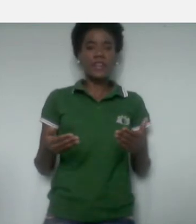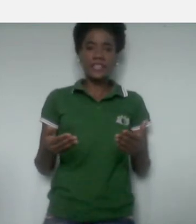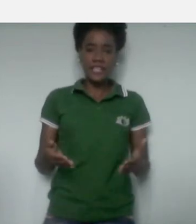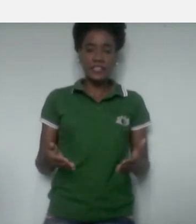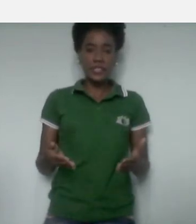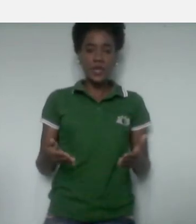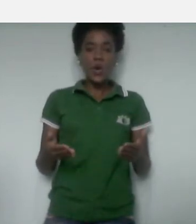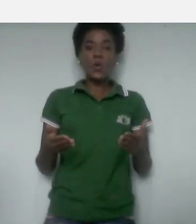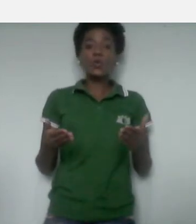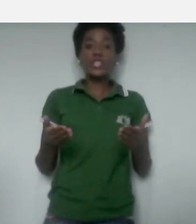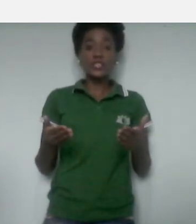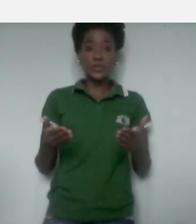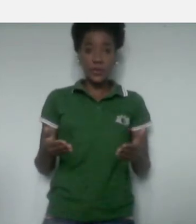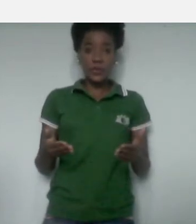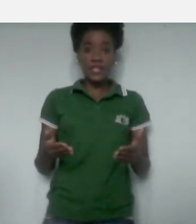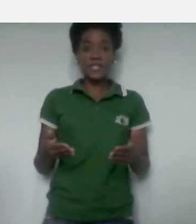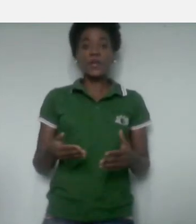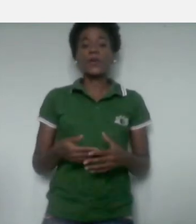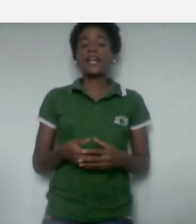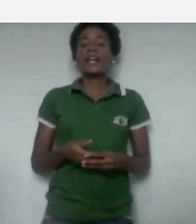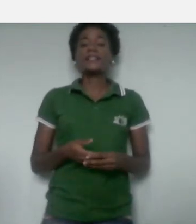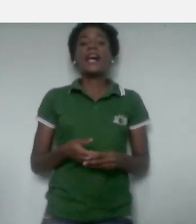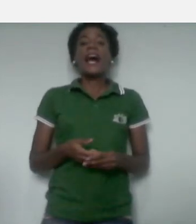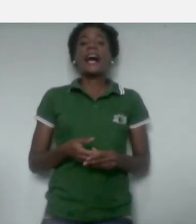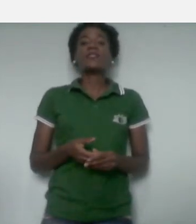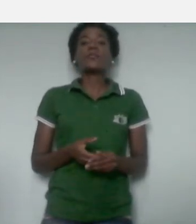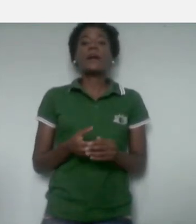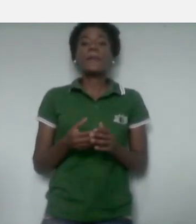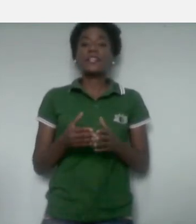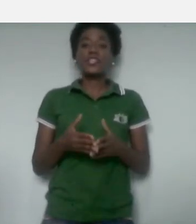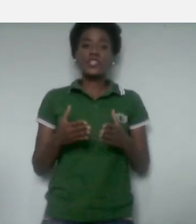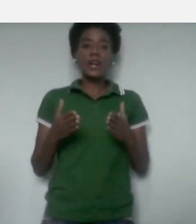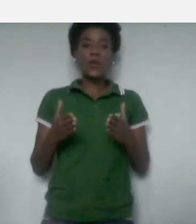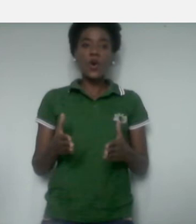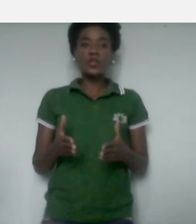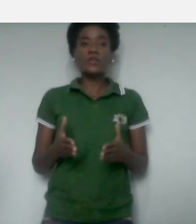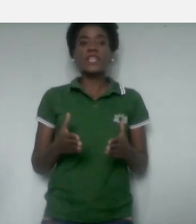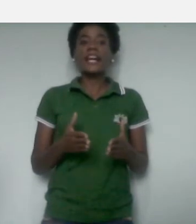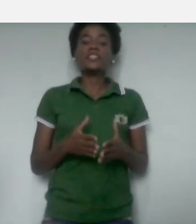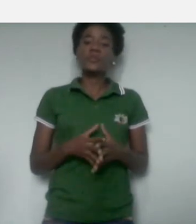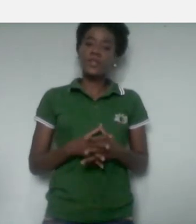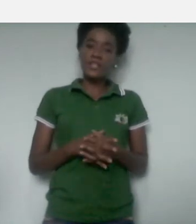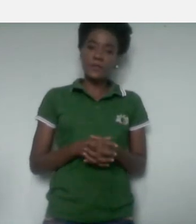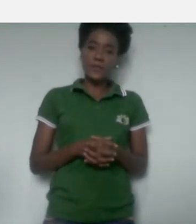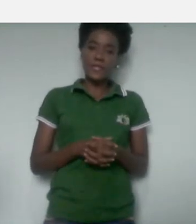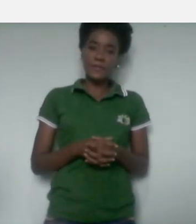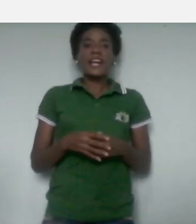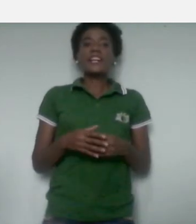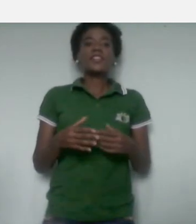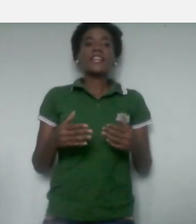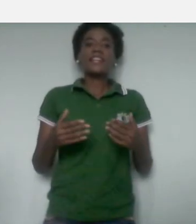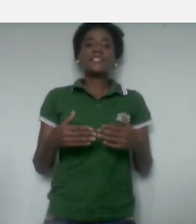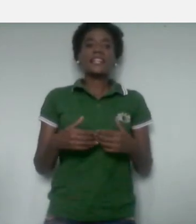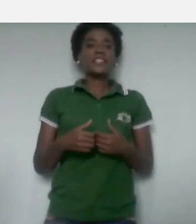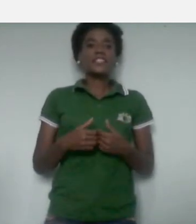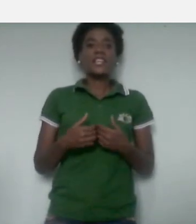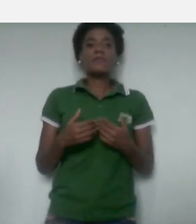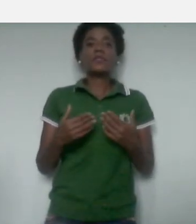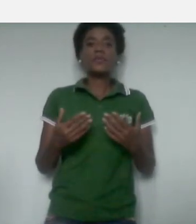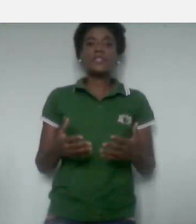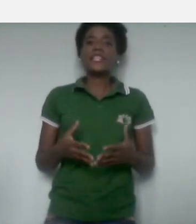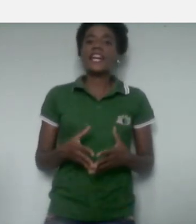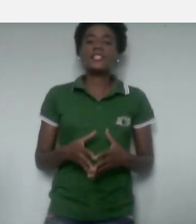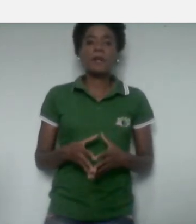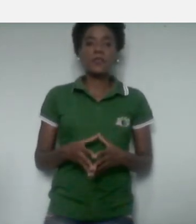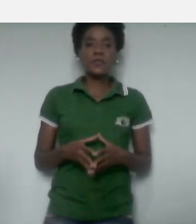que os governantes, os gestores locais, atuem a partir de acordos e articulações. As ODS trata de